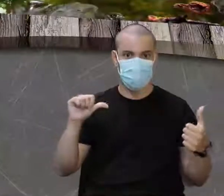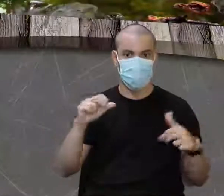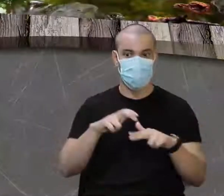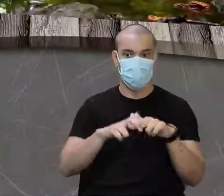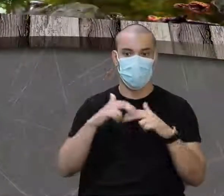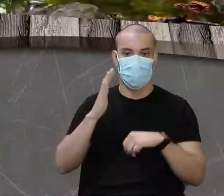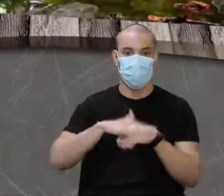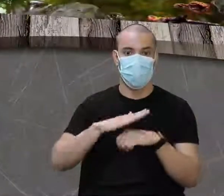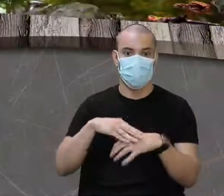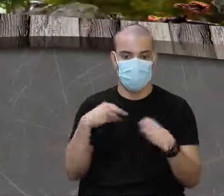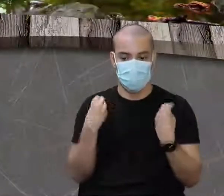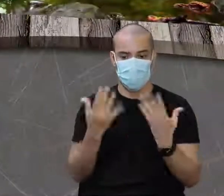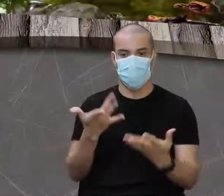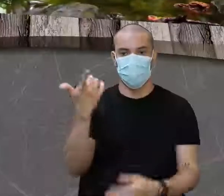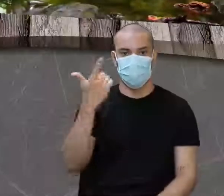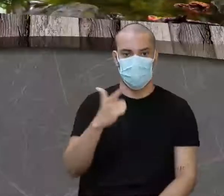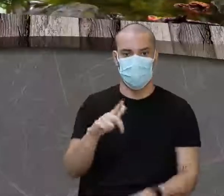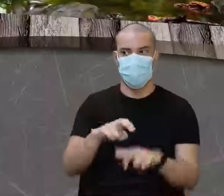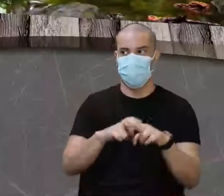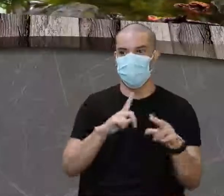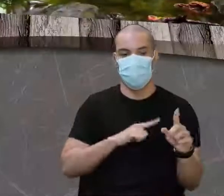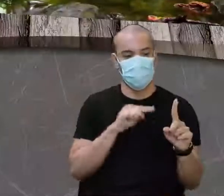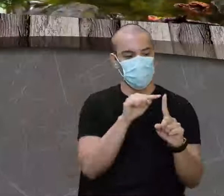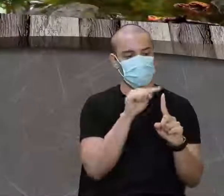entram em ação e devolvem aquilo de novo. Então, você tem esse